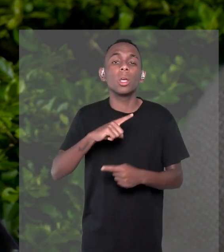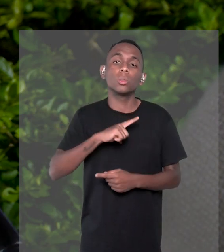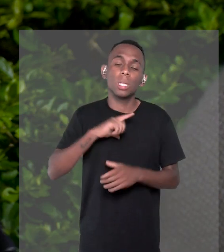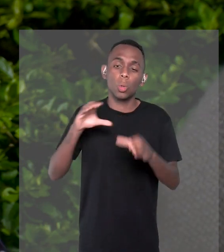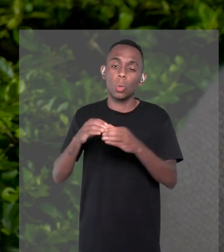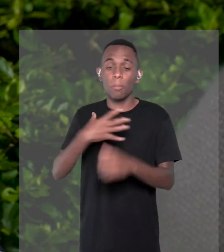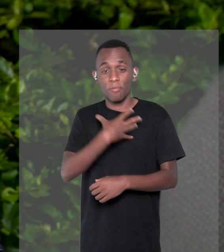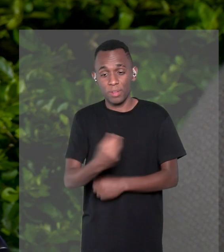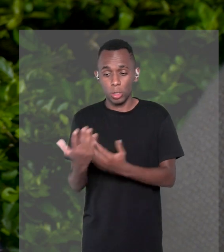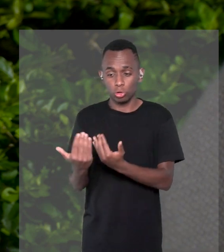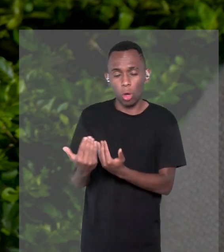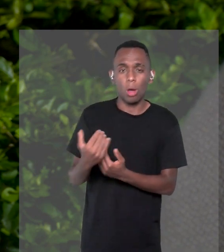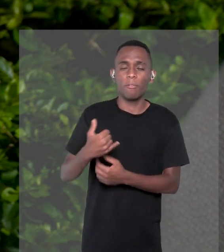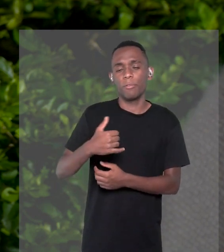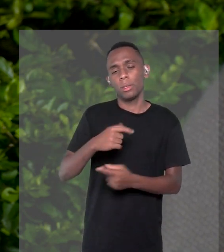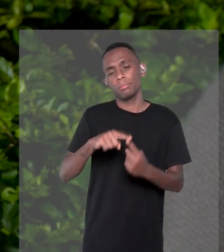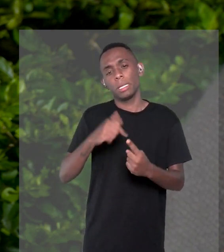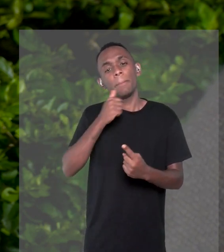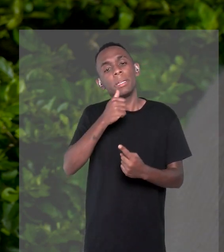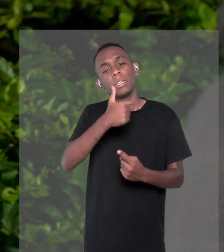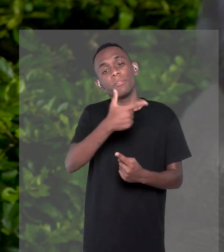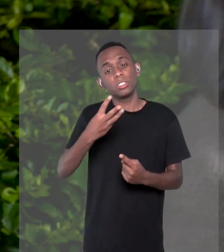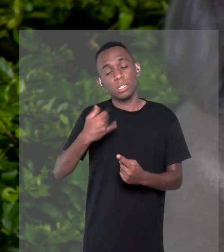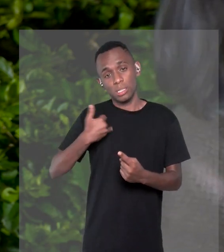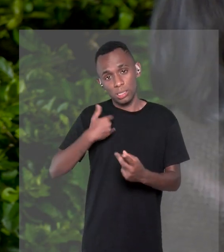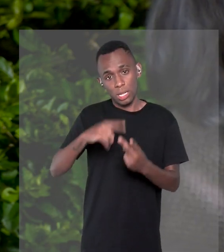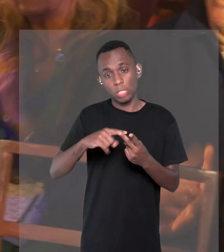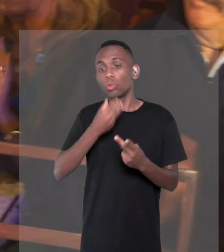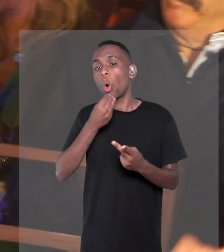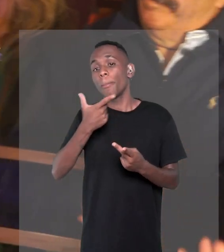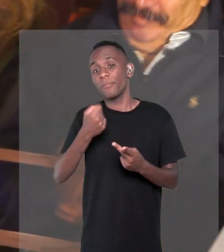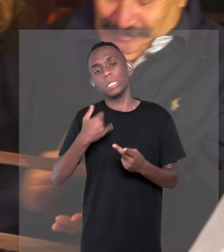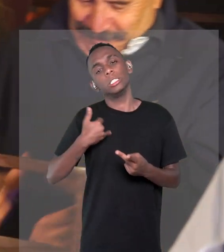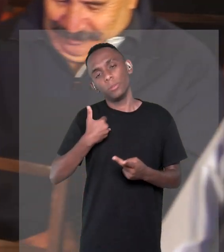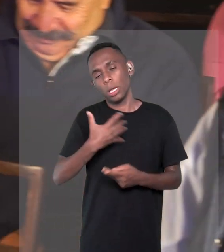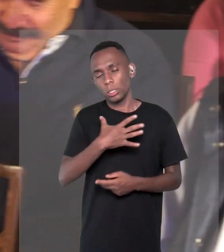porque a tendência aqui é dar certo. Obrigada.